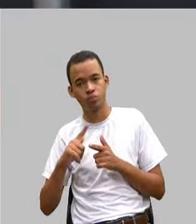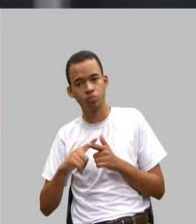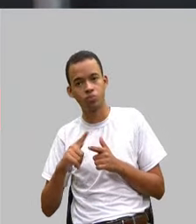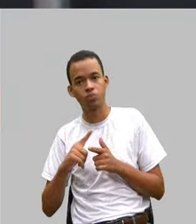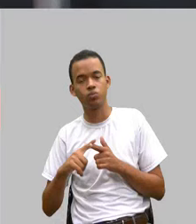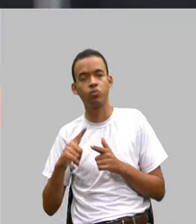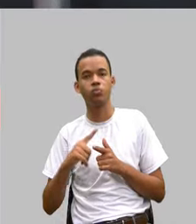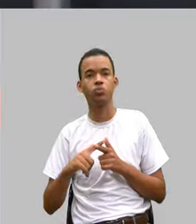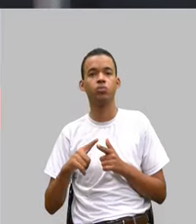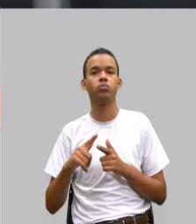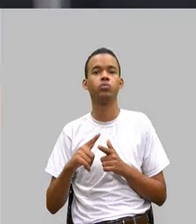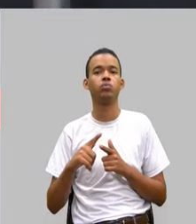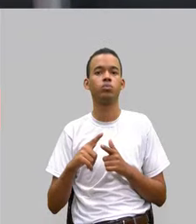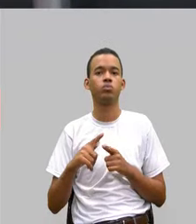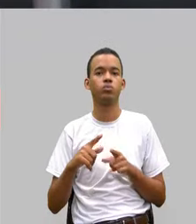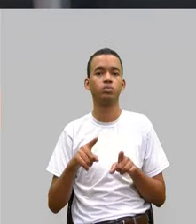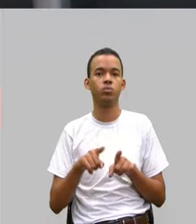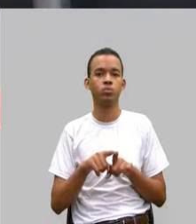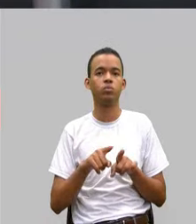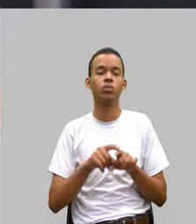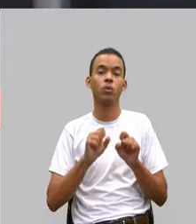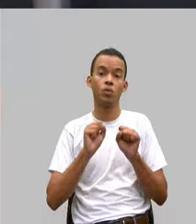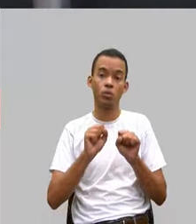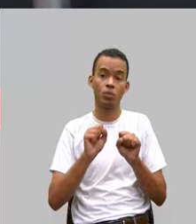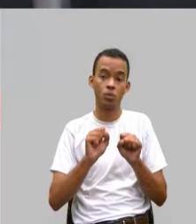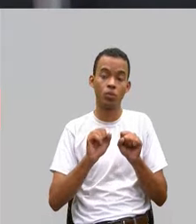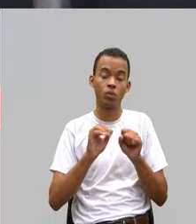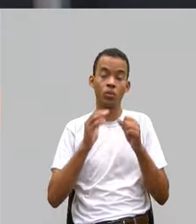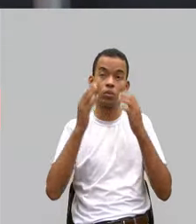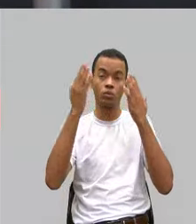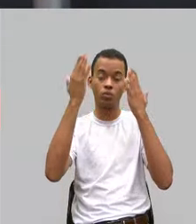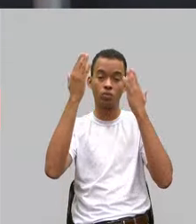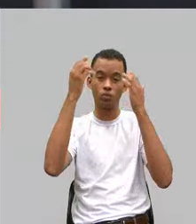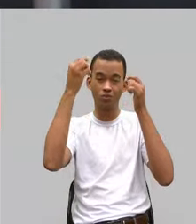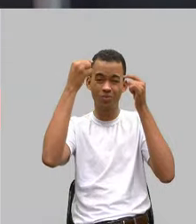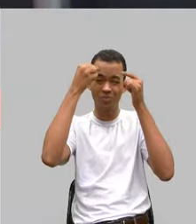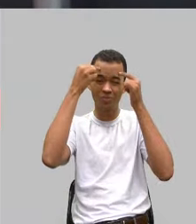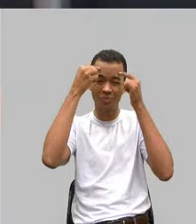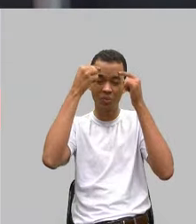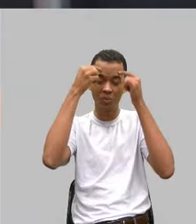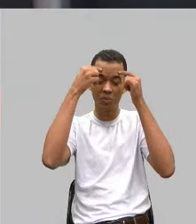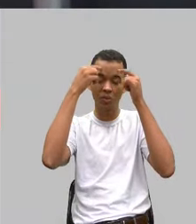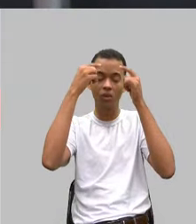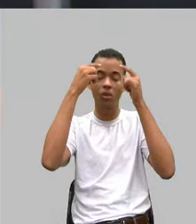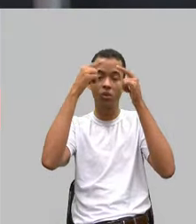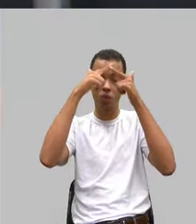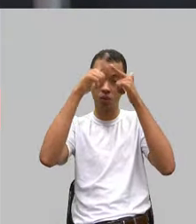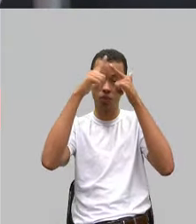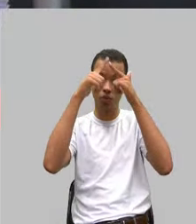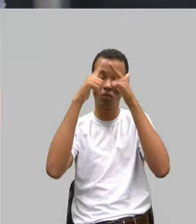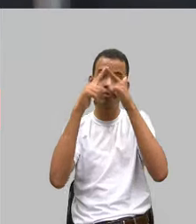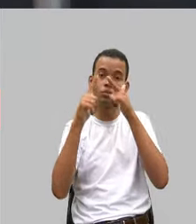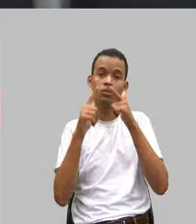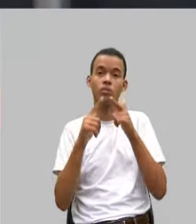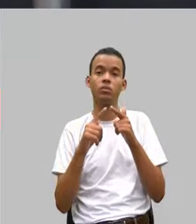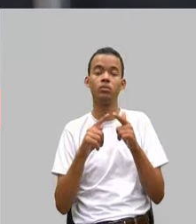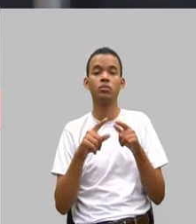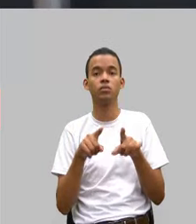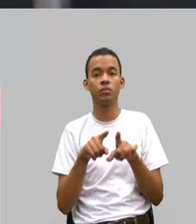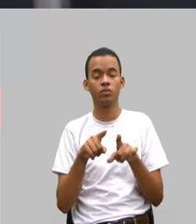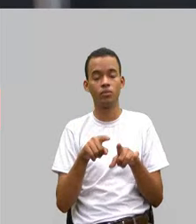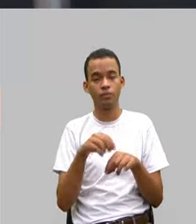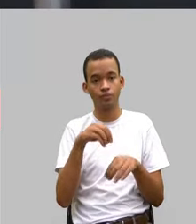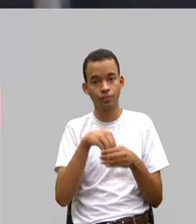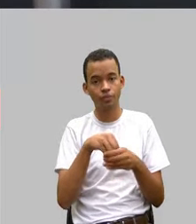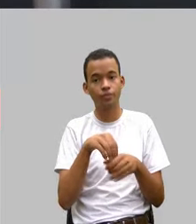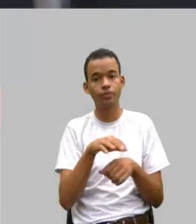famigerado risco da ocorrência de psicoses ou sintomas psicóticos de modo que nos cuidados aos pacientes profissionais de Psicologia T